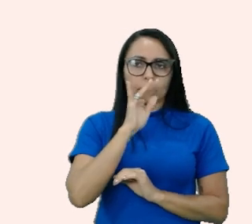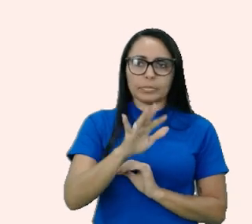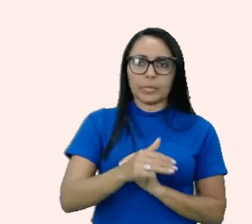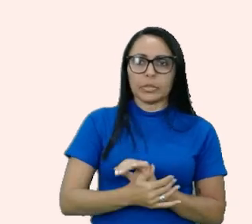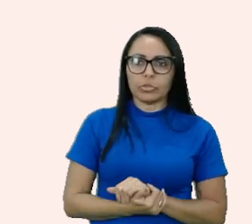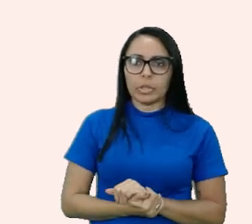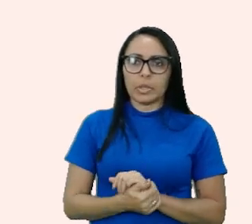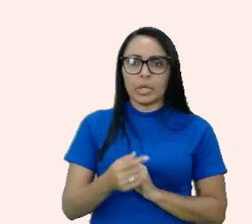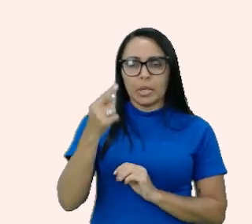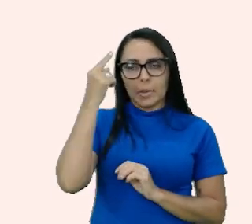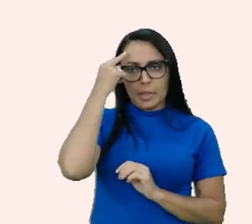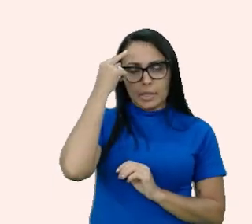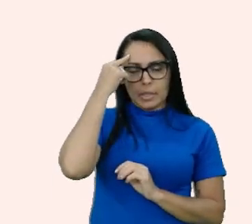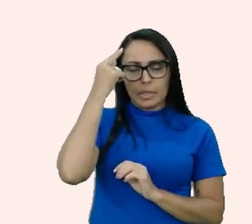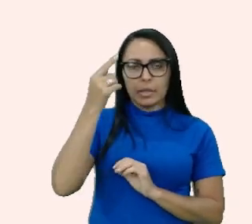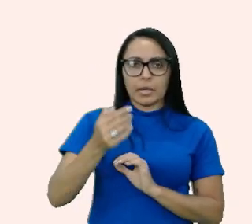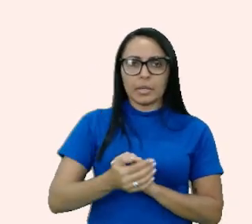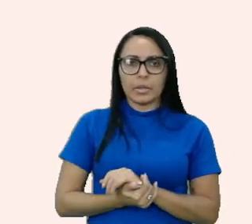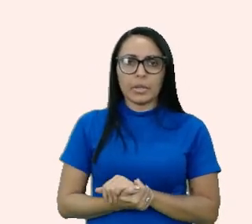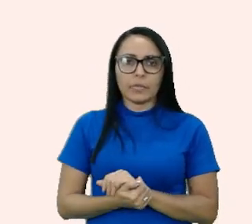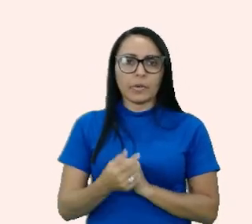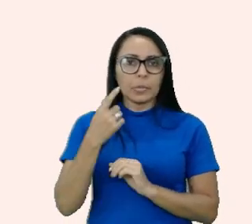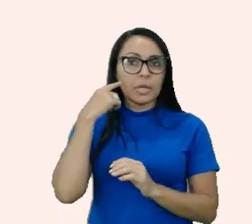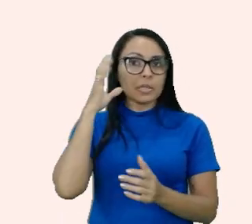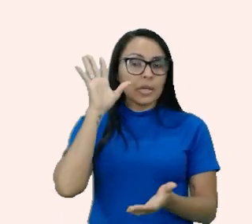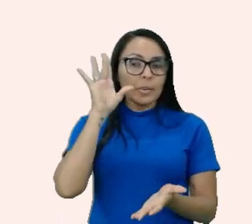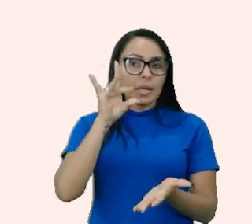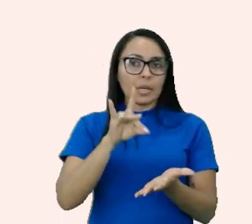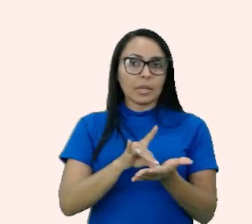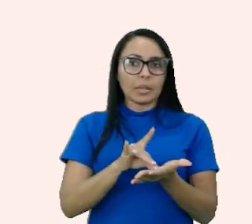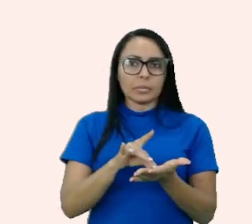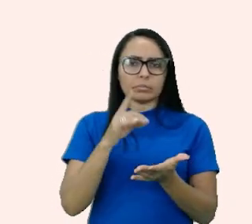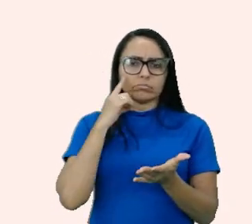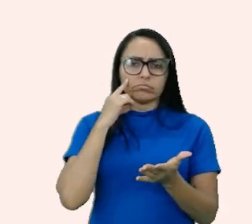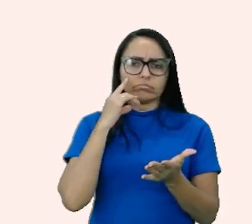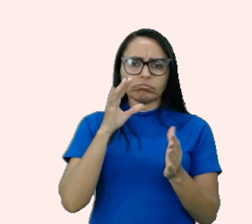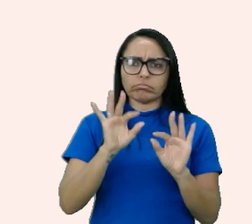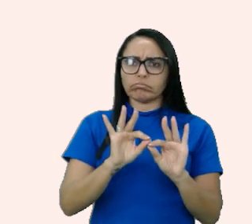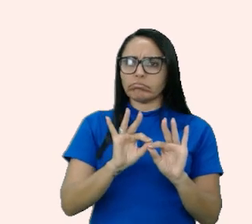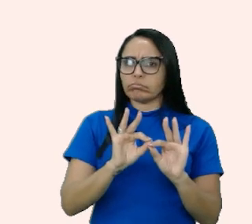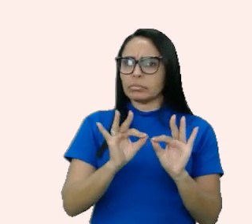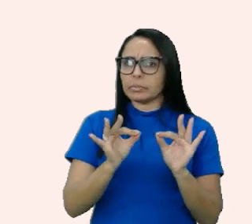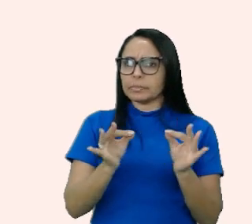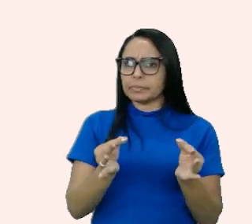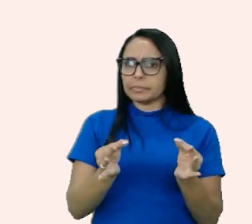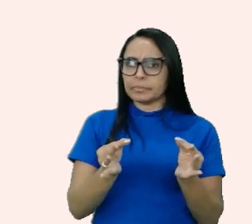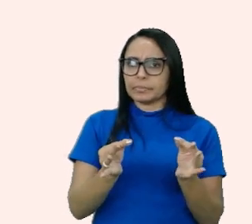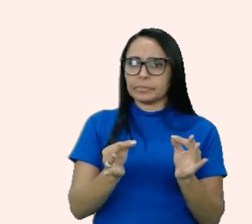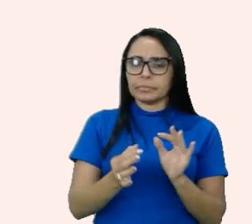gente pensar. Vamos estabelecer um probleminha simples. Olha,